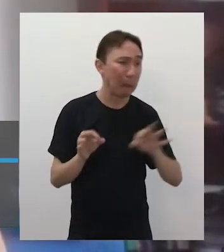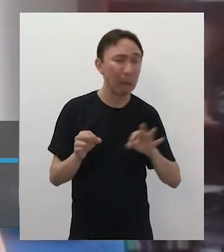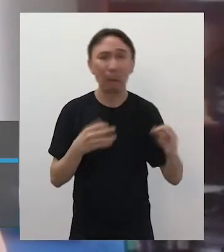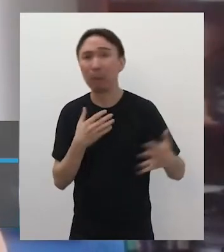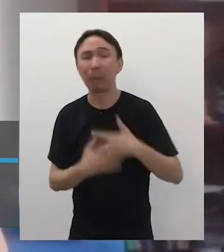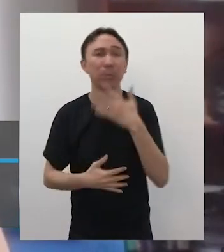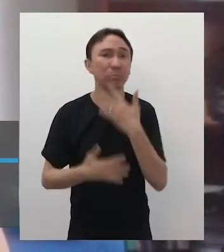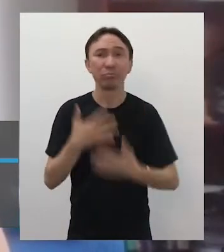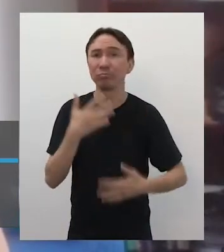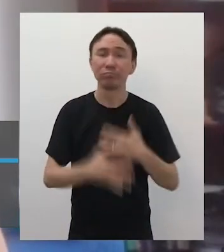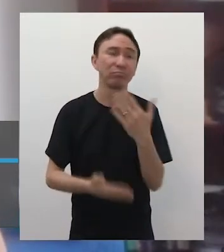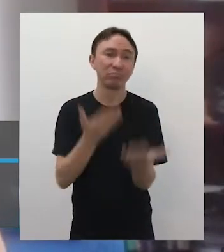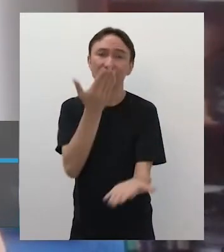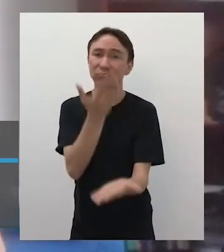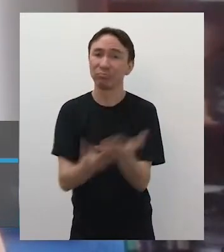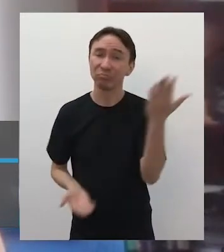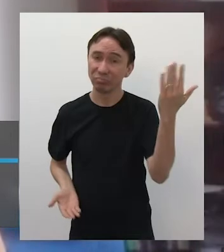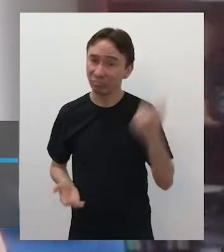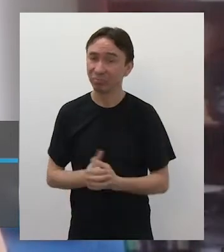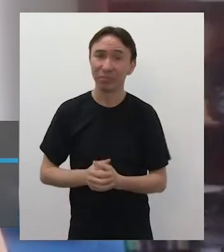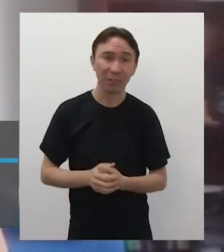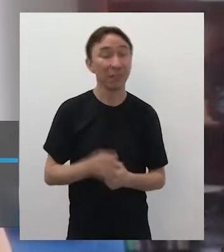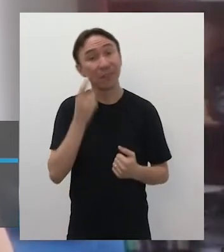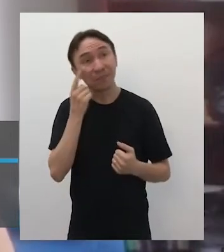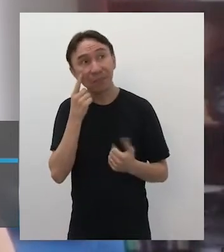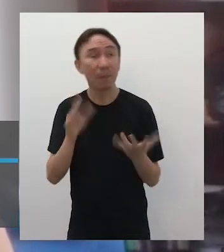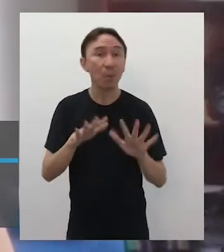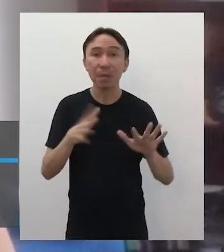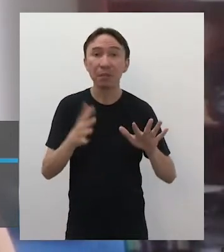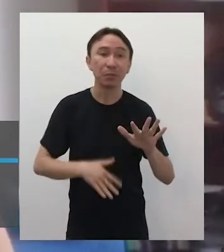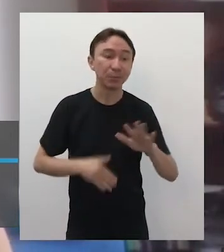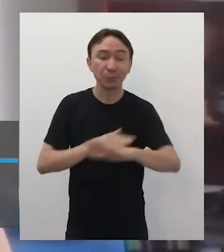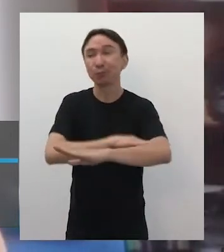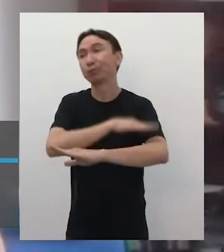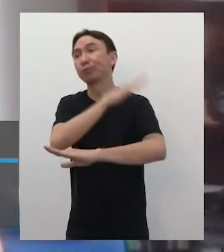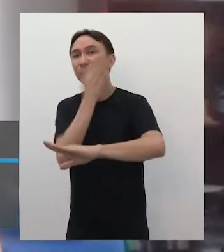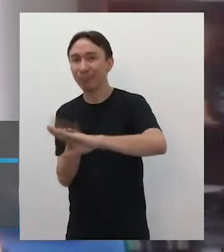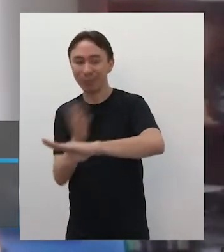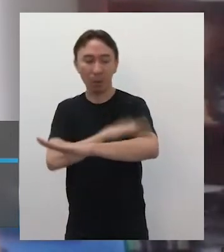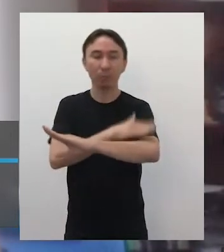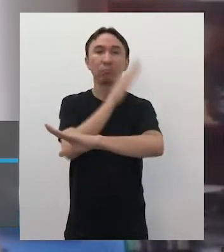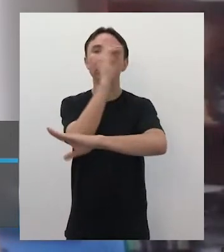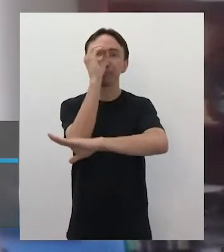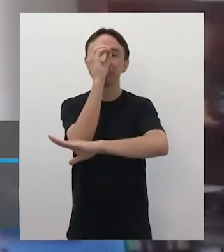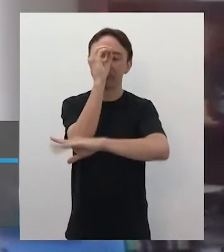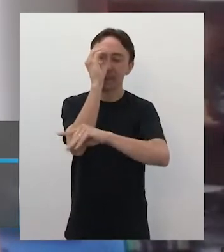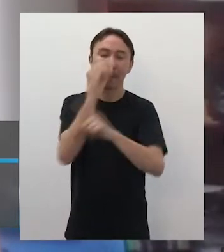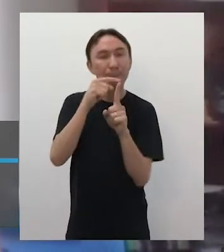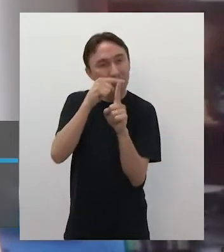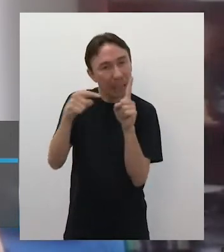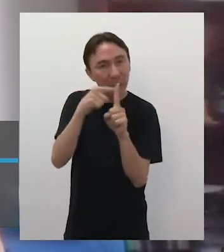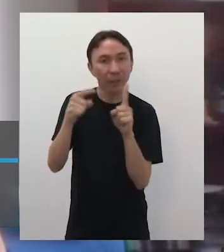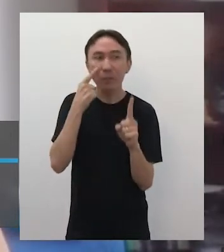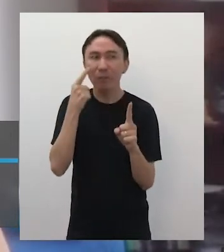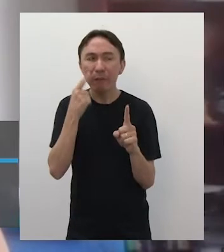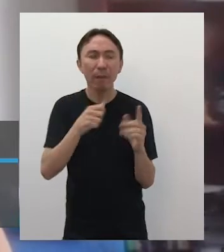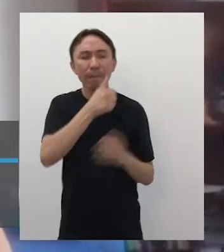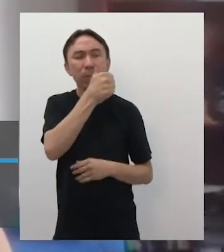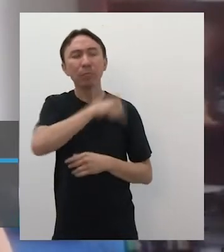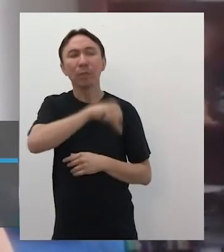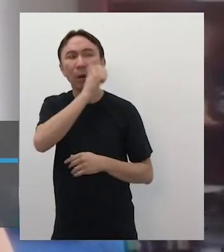que a gente possa vir a adotar. Então, se a gente coloca só lá no final, cumpriu ou